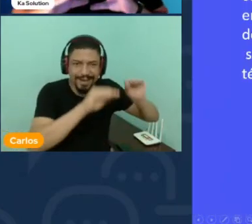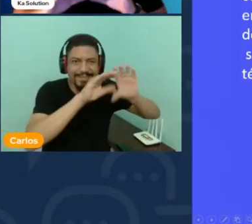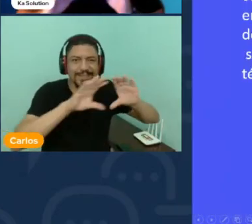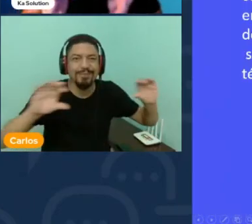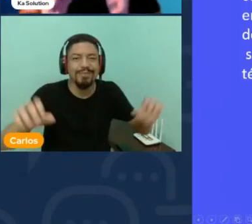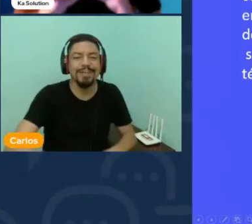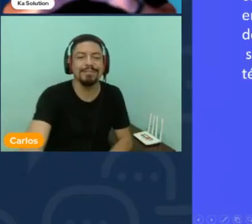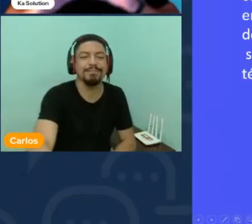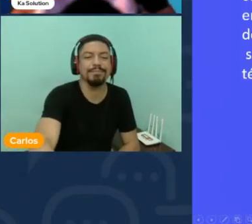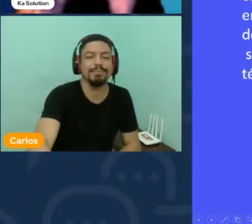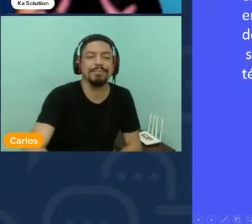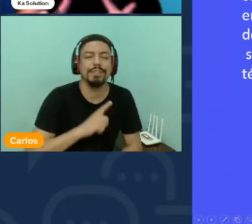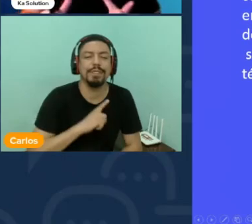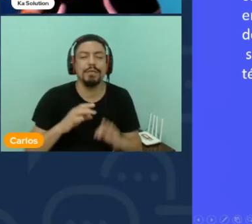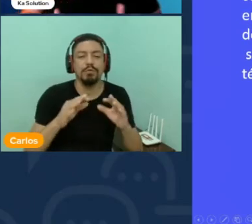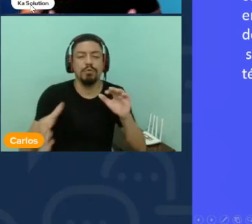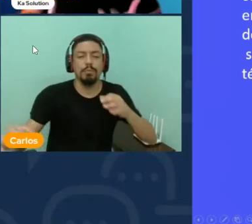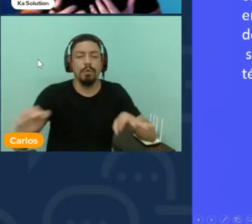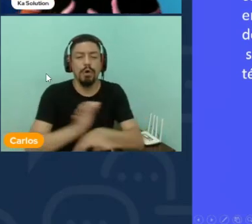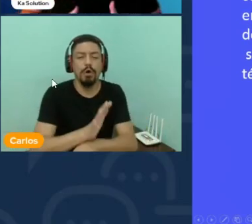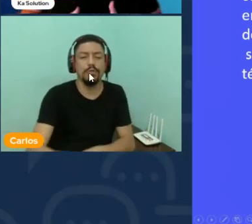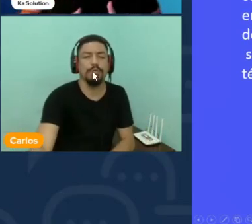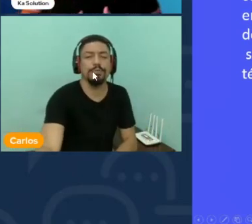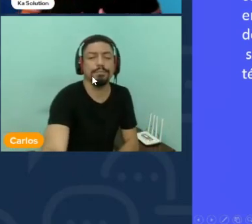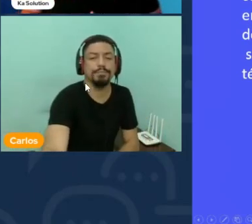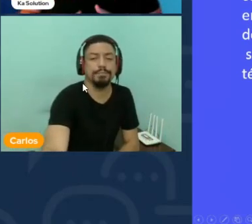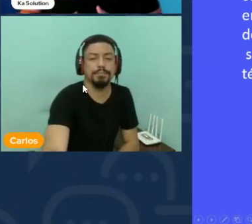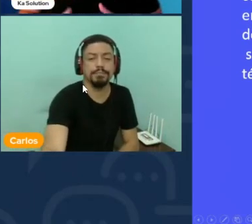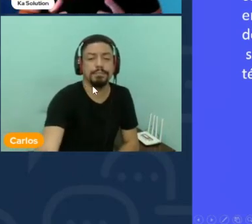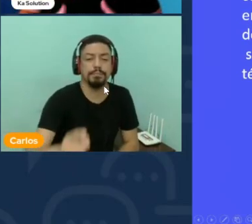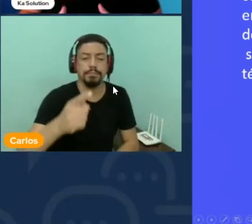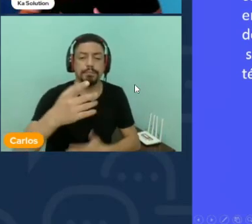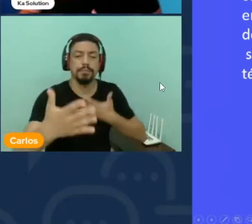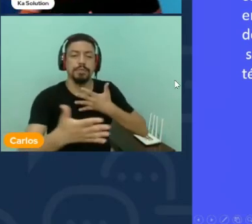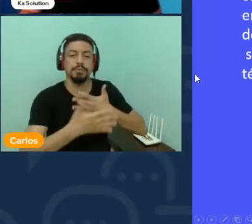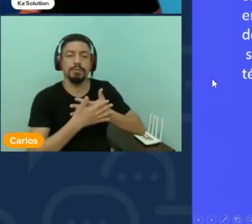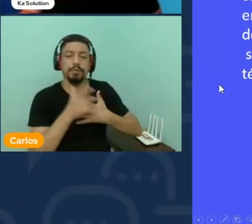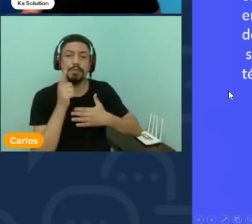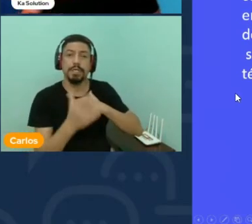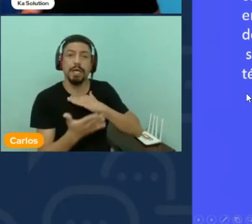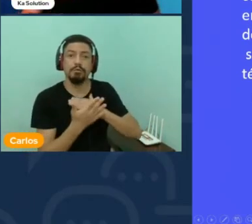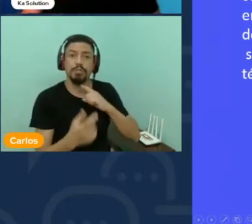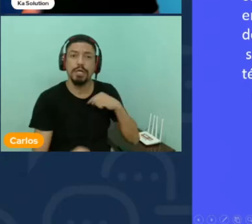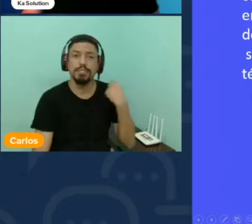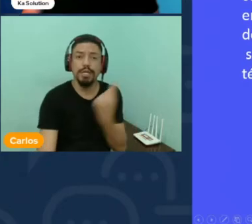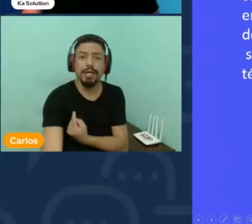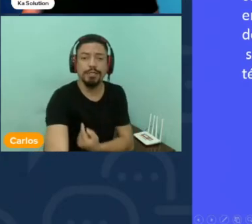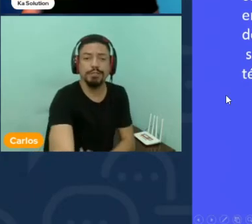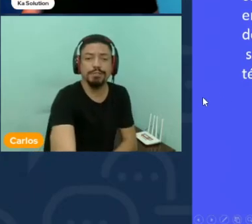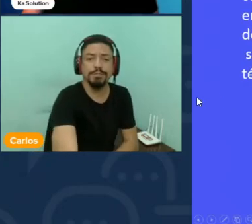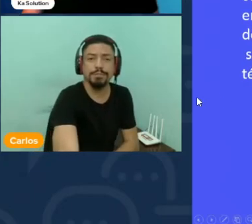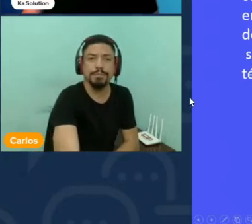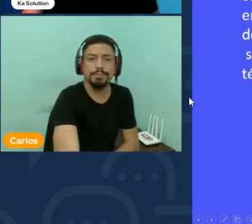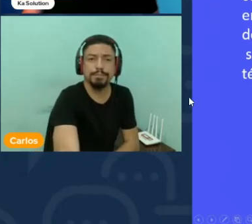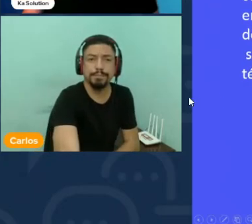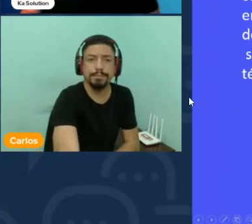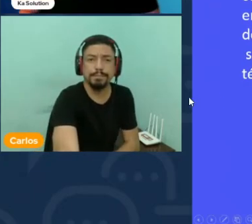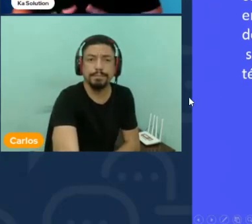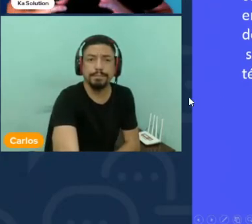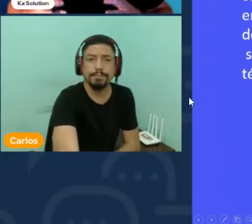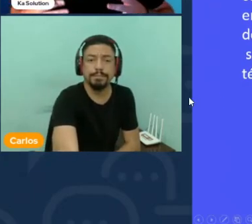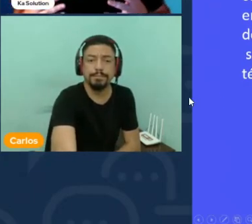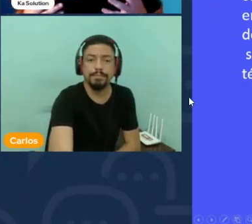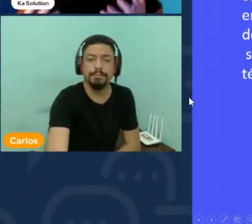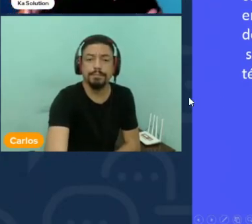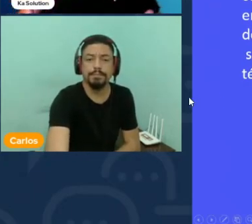já está tudo pronto, é um framework que pode ajudar a gente a conduzir essa migração.